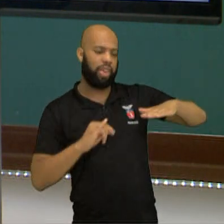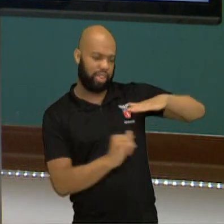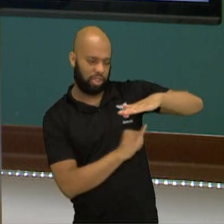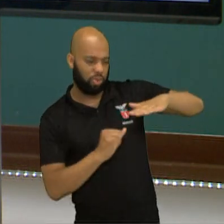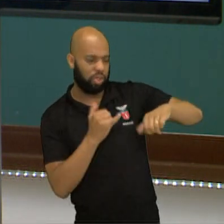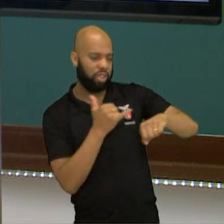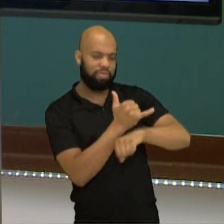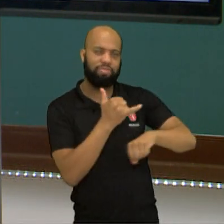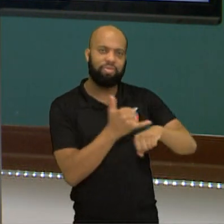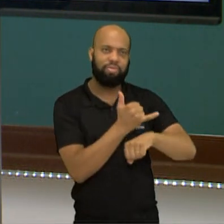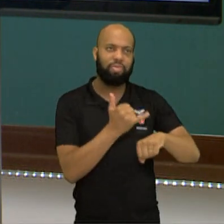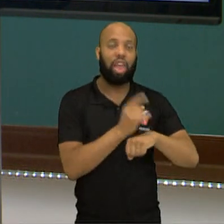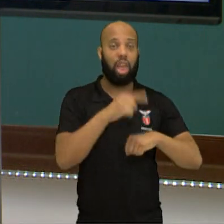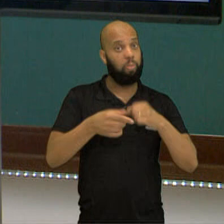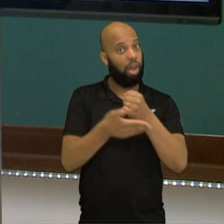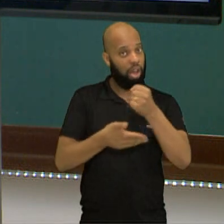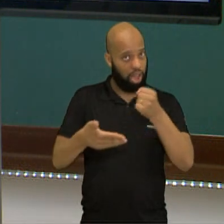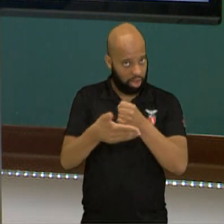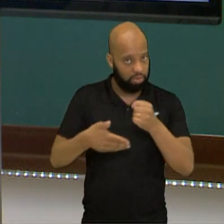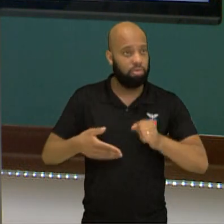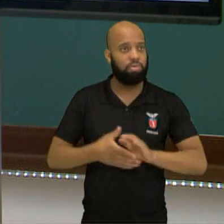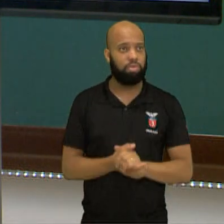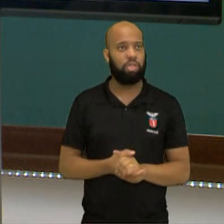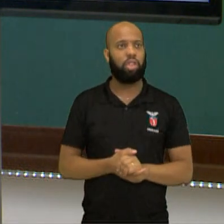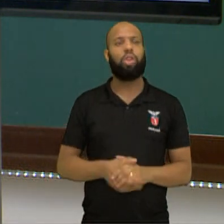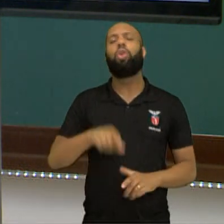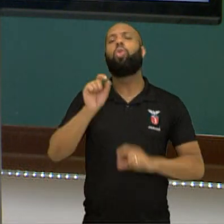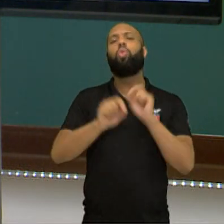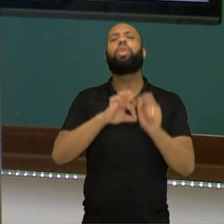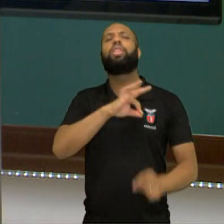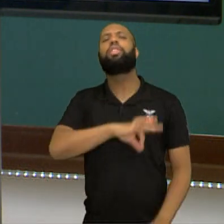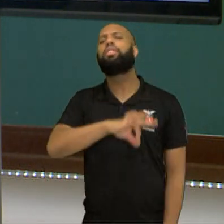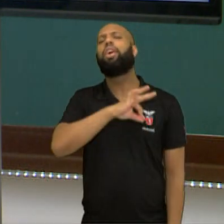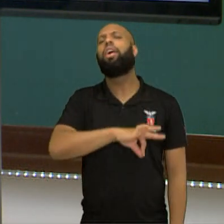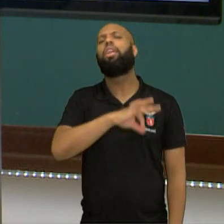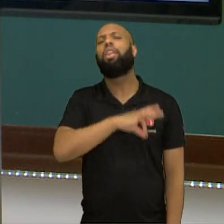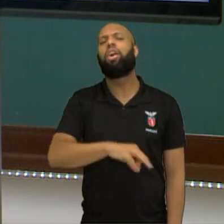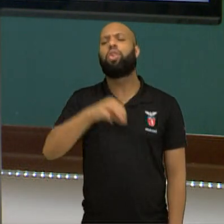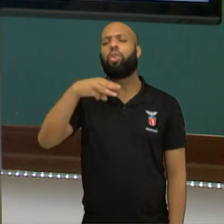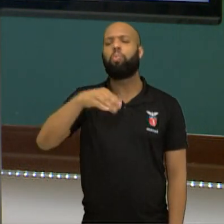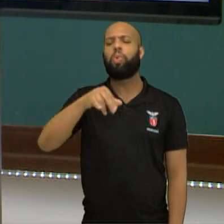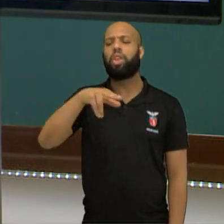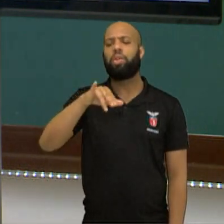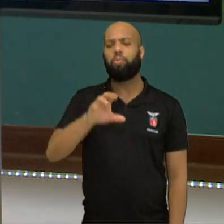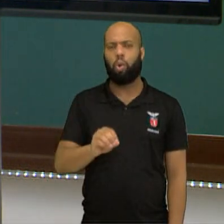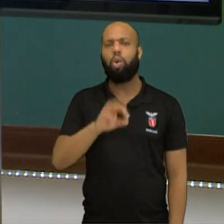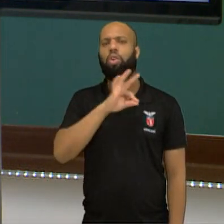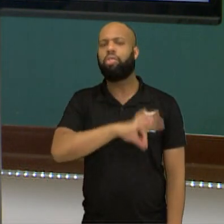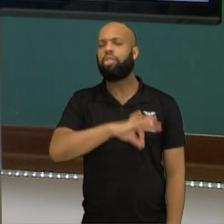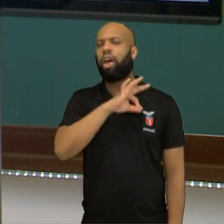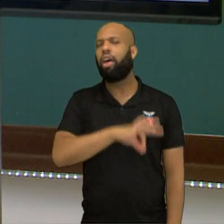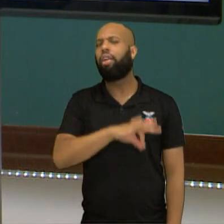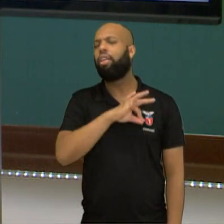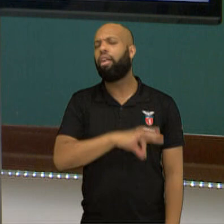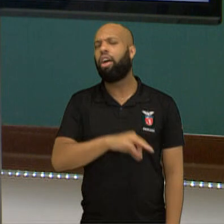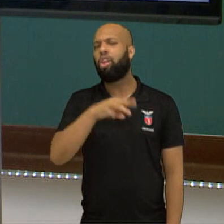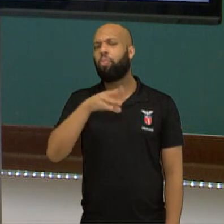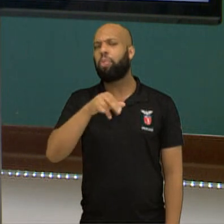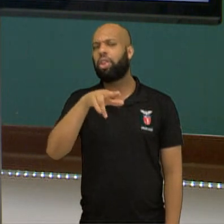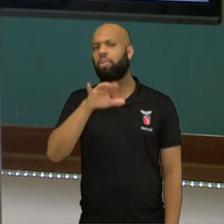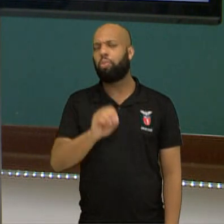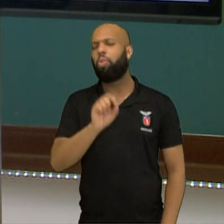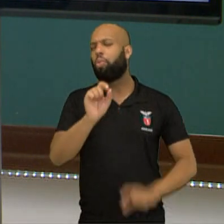base? Vamos lá. O que é o salário mínimo? Falando já sobre indústria e emprego, então, o que é o salário